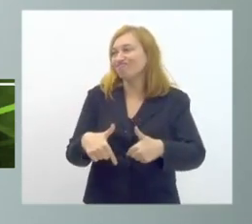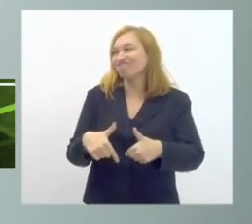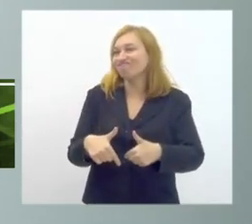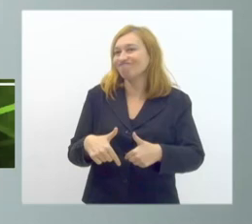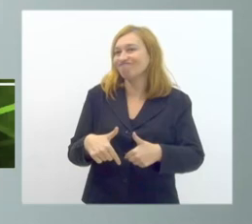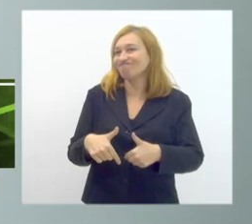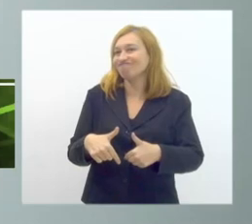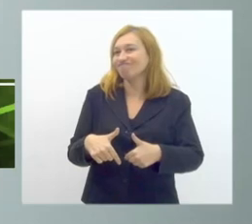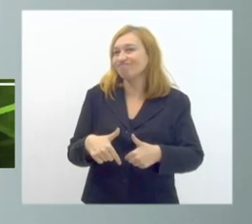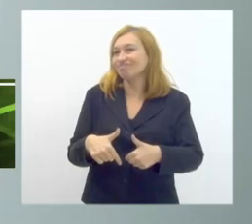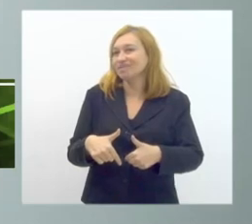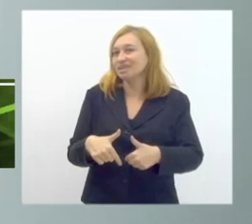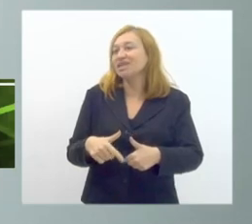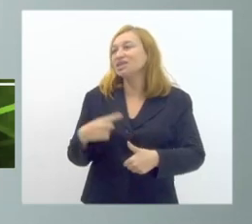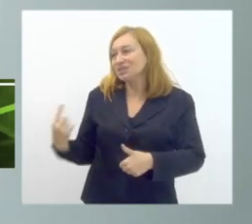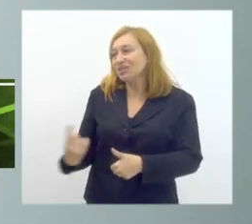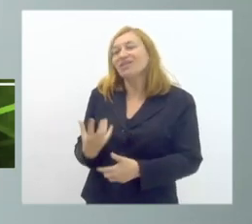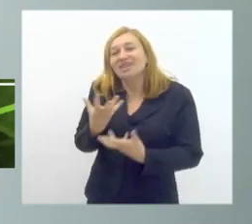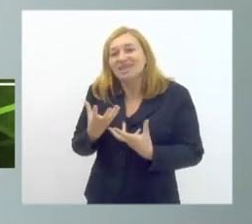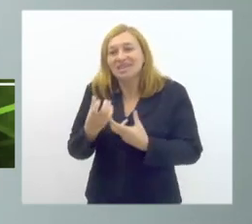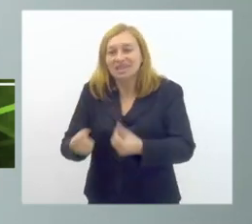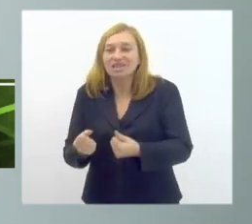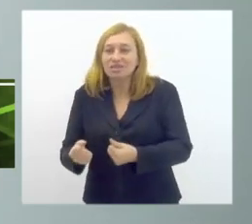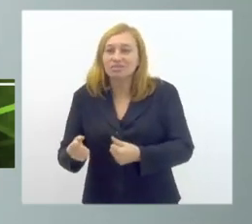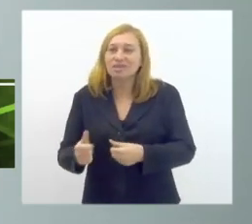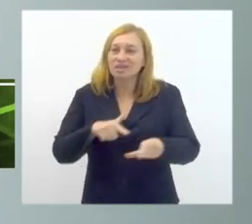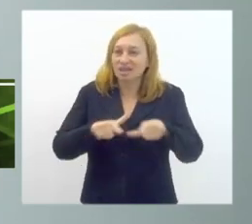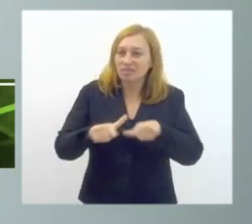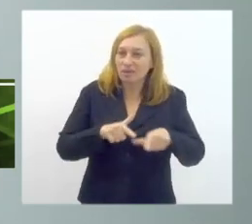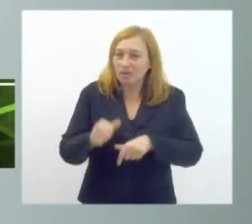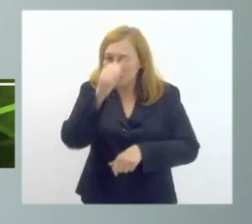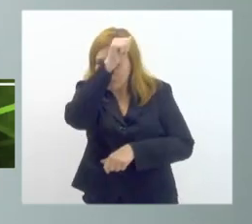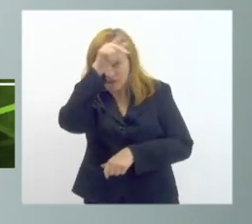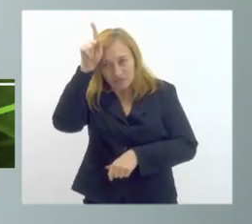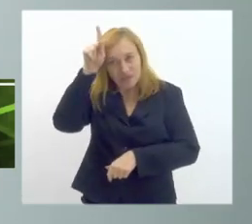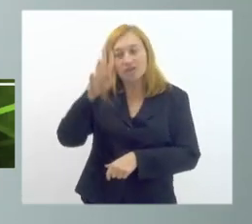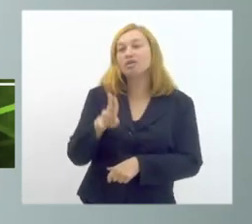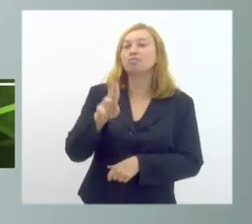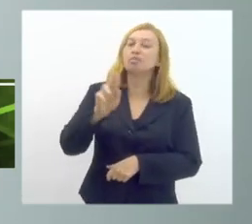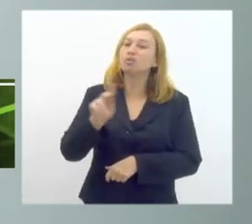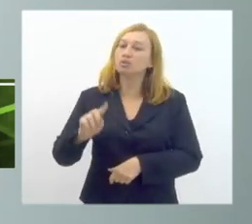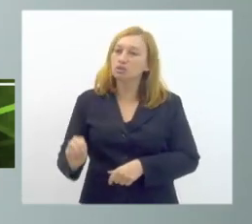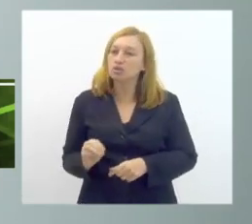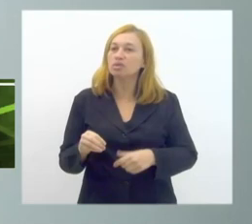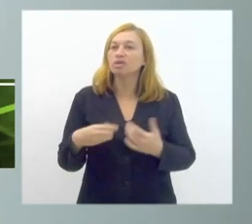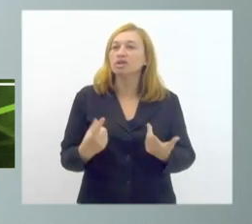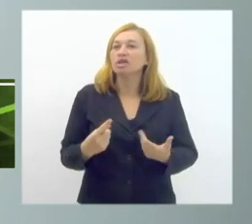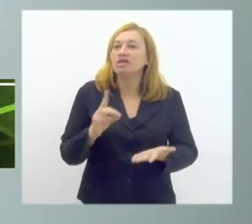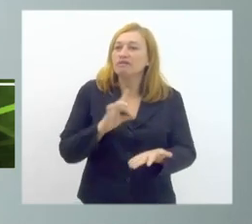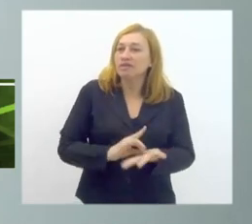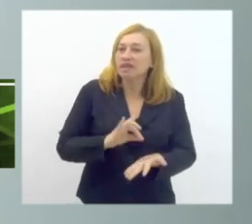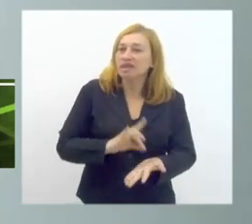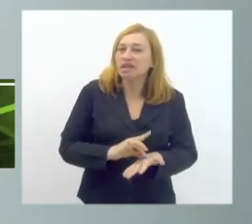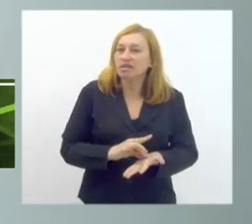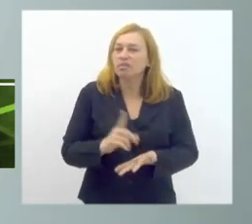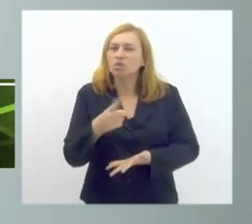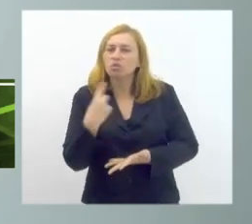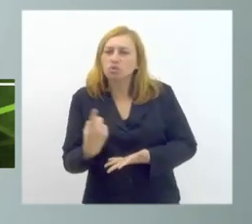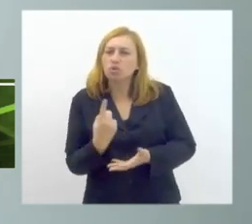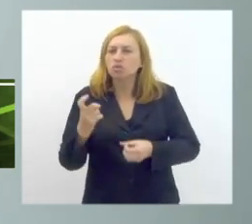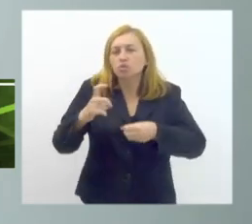E nós aceitamos essa missão, eu e o prefeito de Búzios. Realmente, o nosso